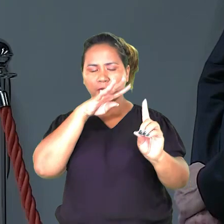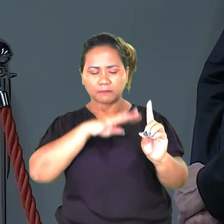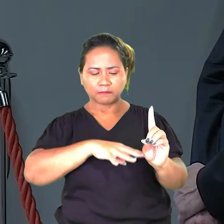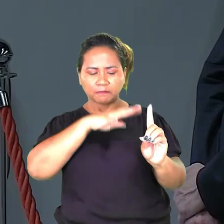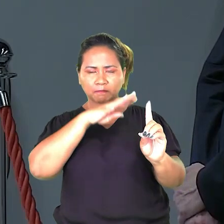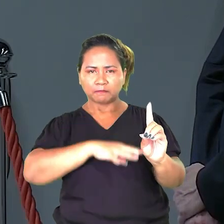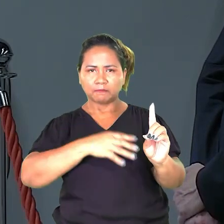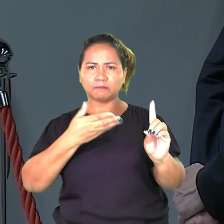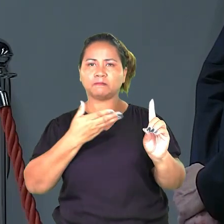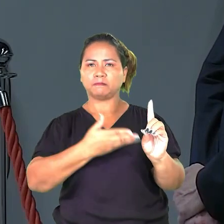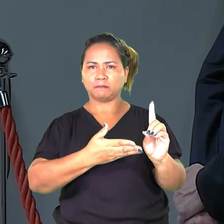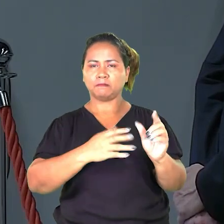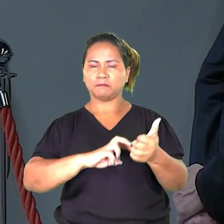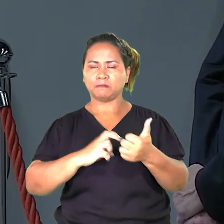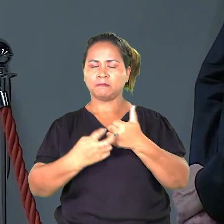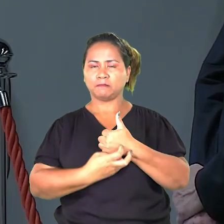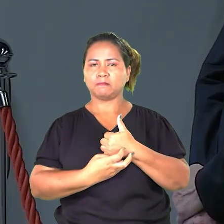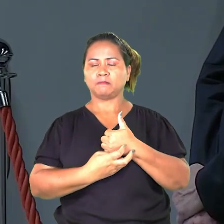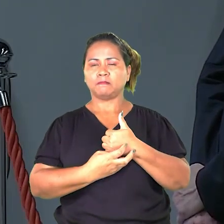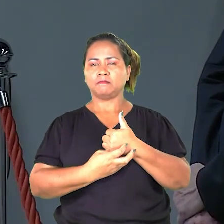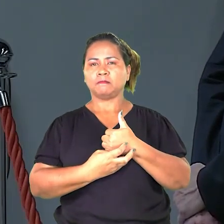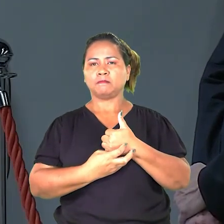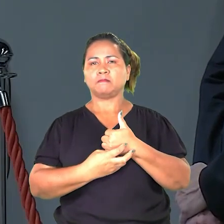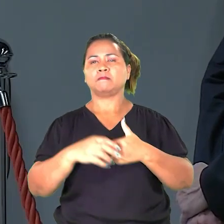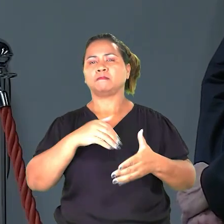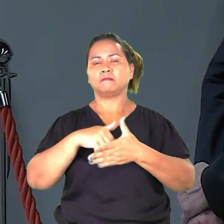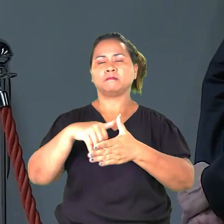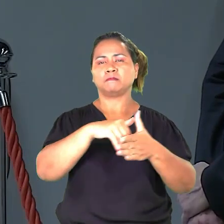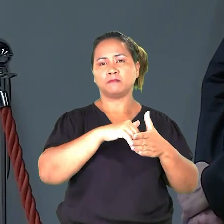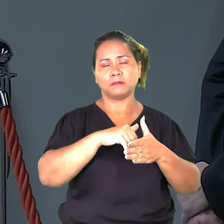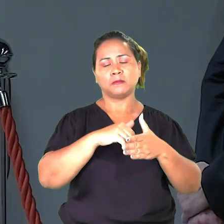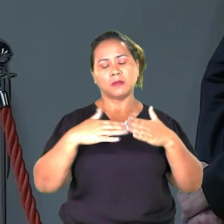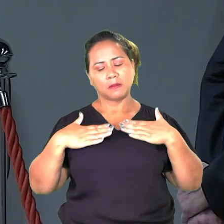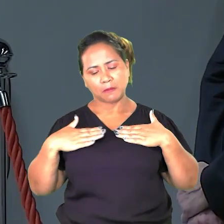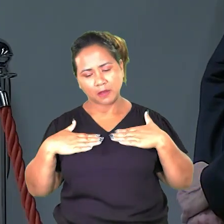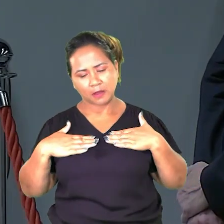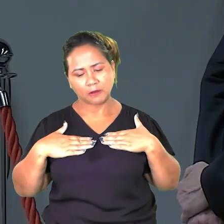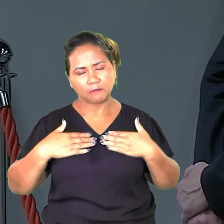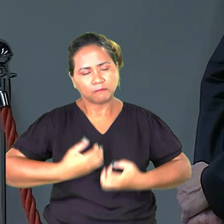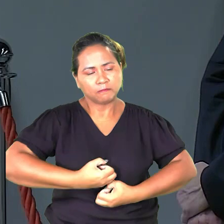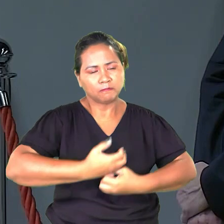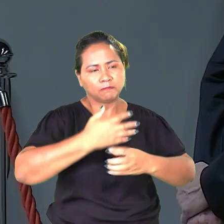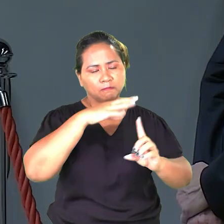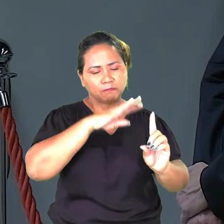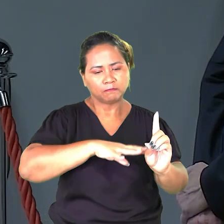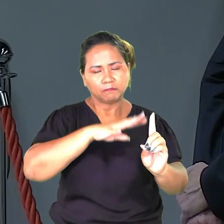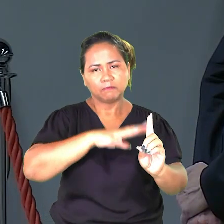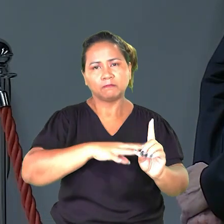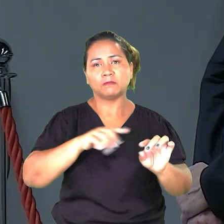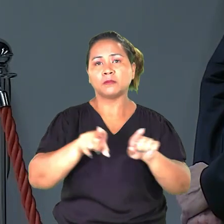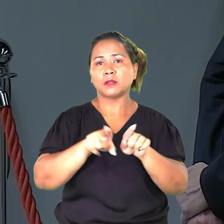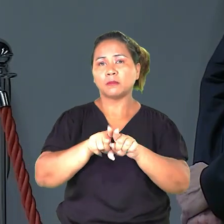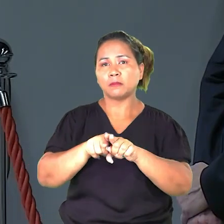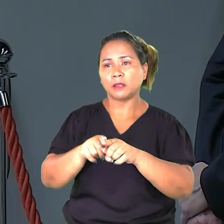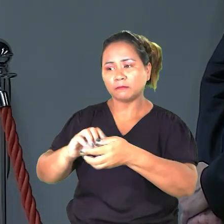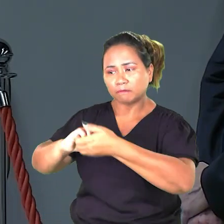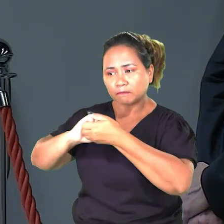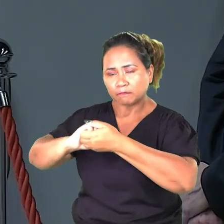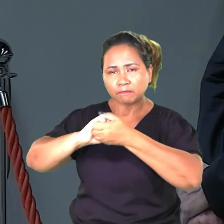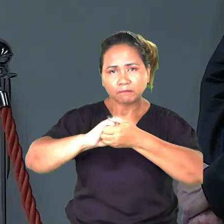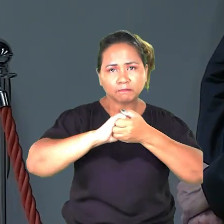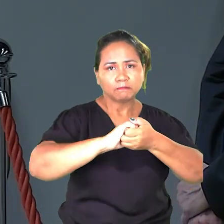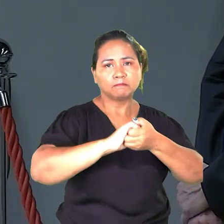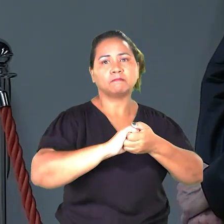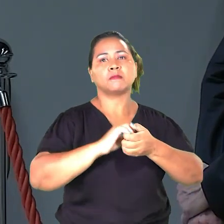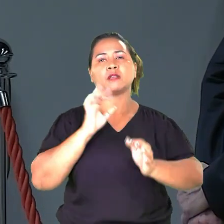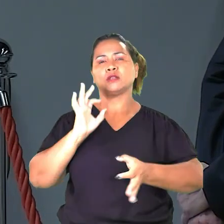Então, para o Tribunal de Justiça, é uma honra imensa render todas as homenagens ao Tribunal Regional Eleitoral, todas as